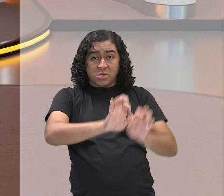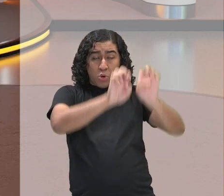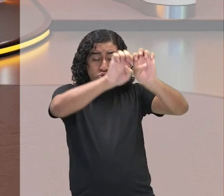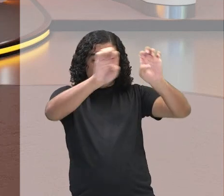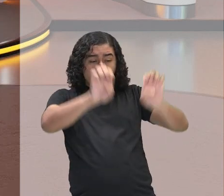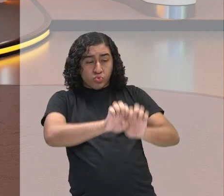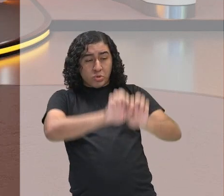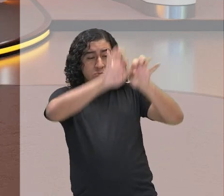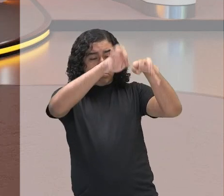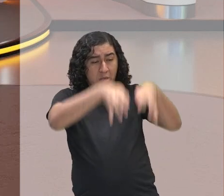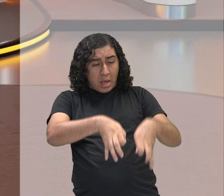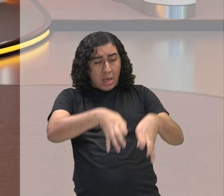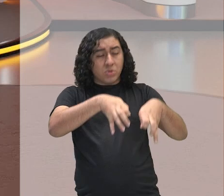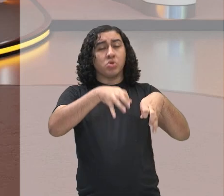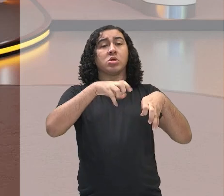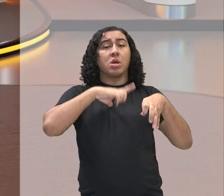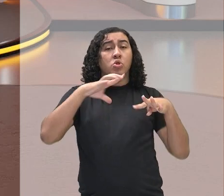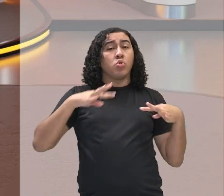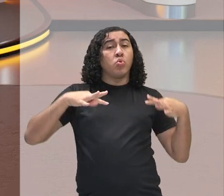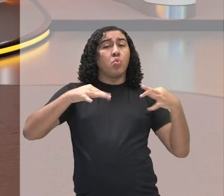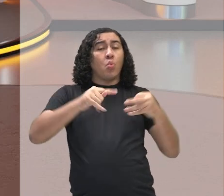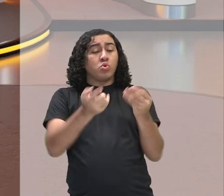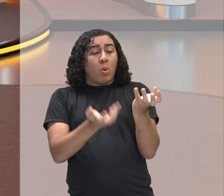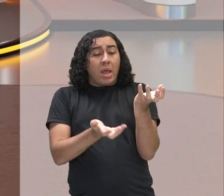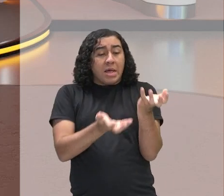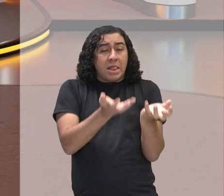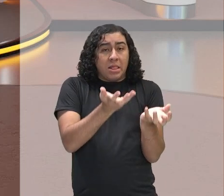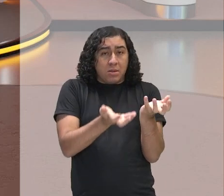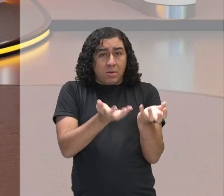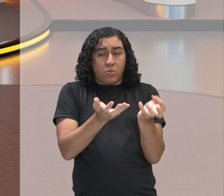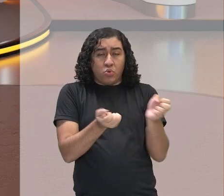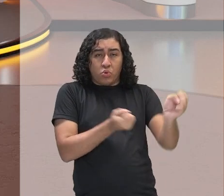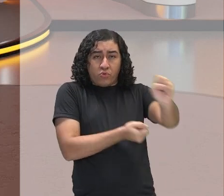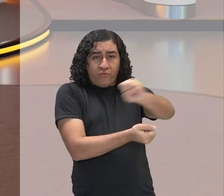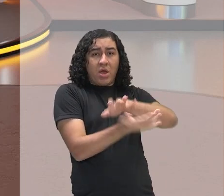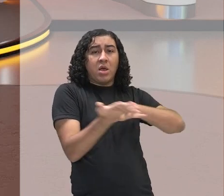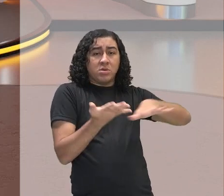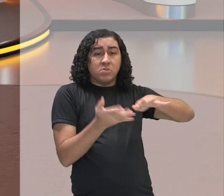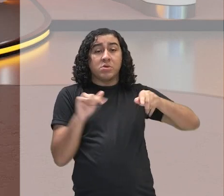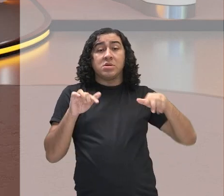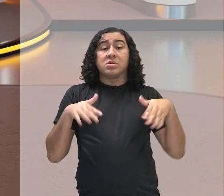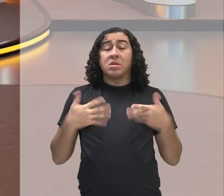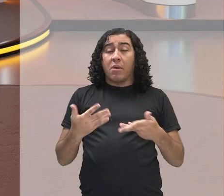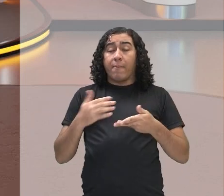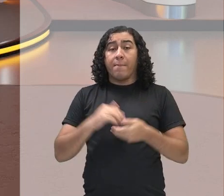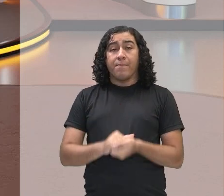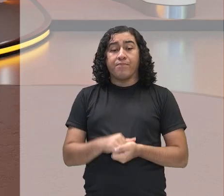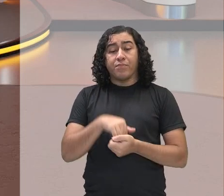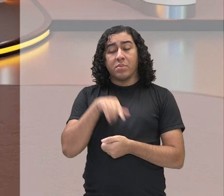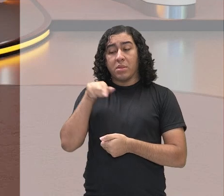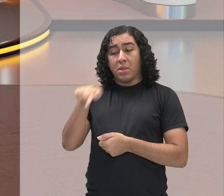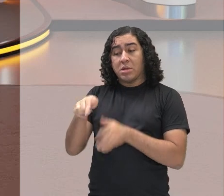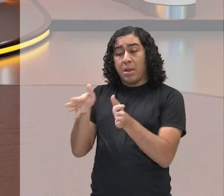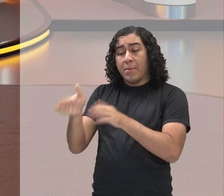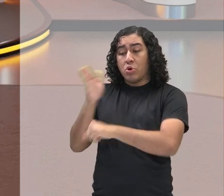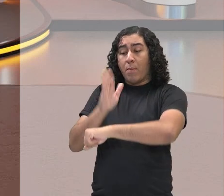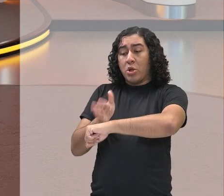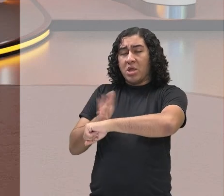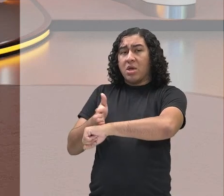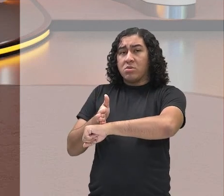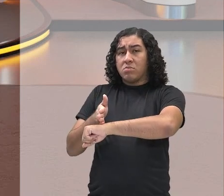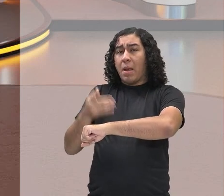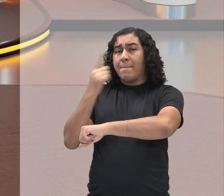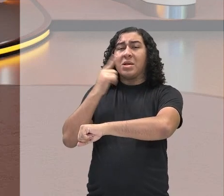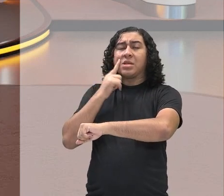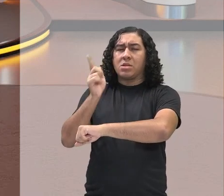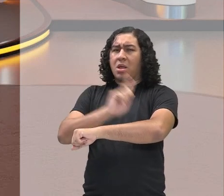organizado, tudo bonitinho, existe toda uma harmonia nesse universo, né? Então, aqui nesse período ele diz, não, agora não é